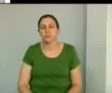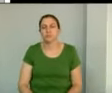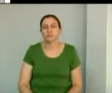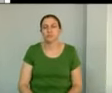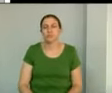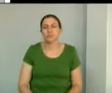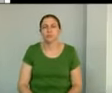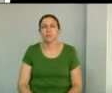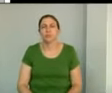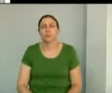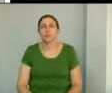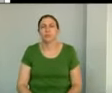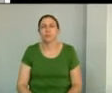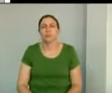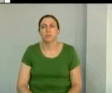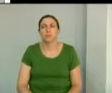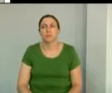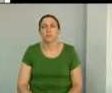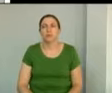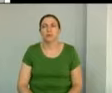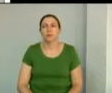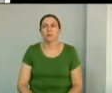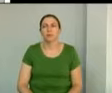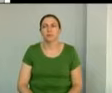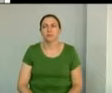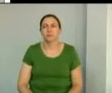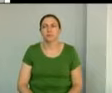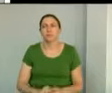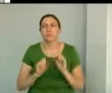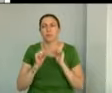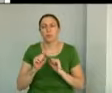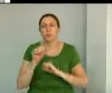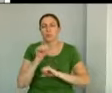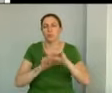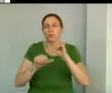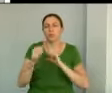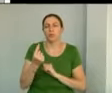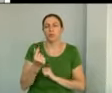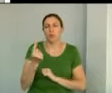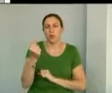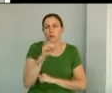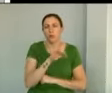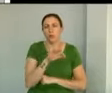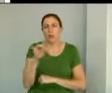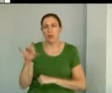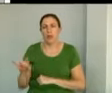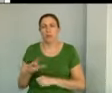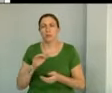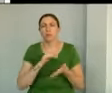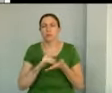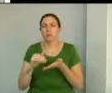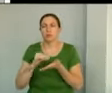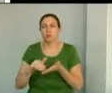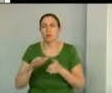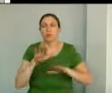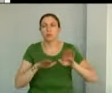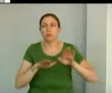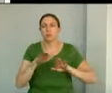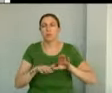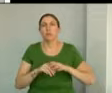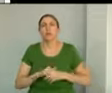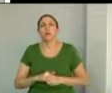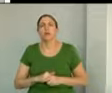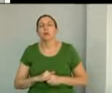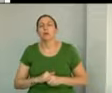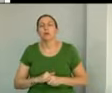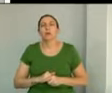vai estar menor, né? E os valores das secretarias podem estar diferentes, conforme a destinação das emendas. Então, ainda chegamos aos